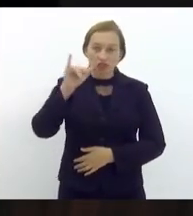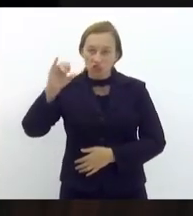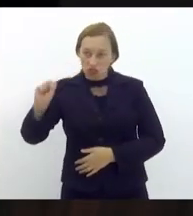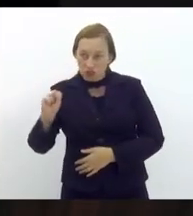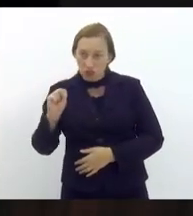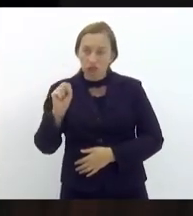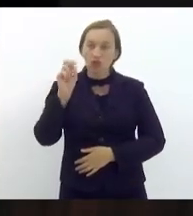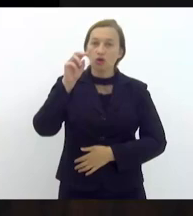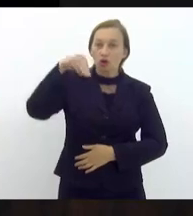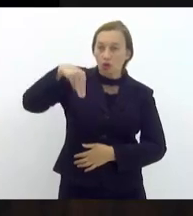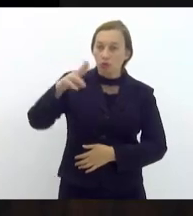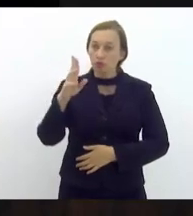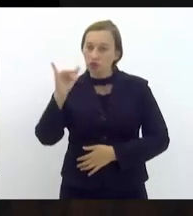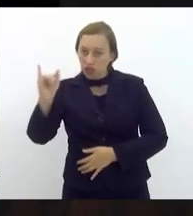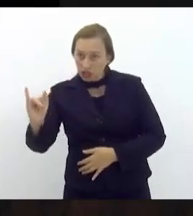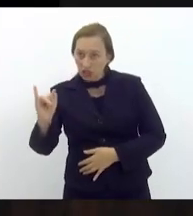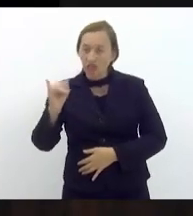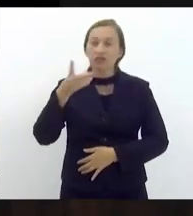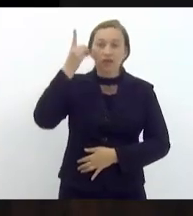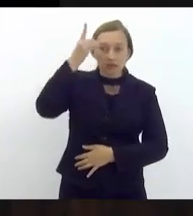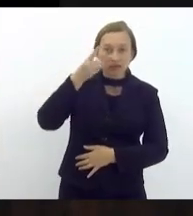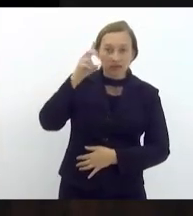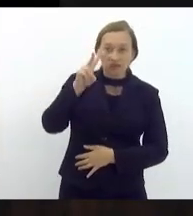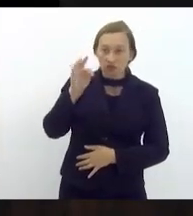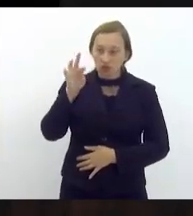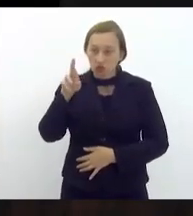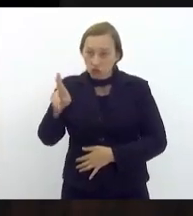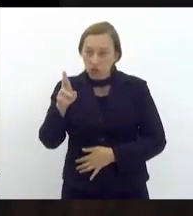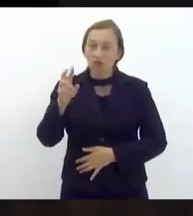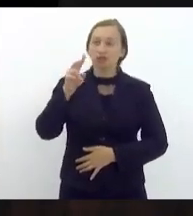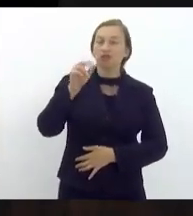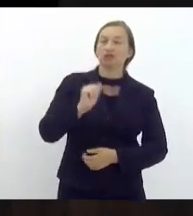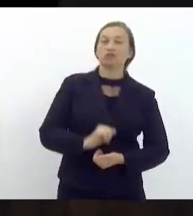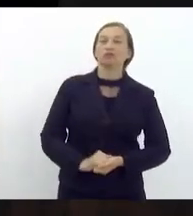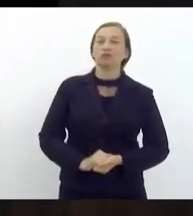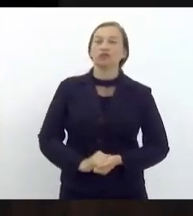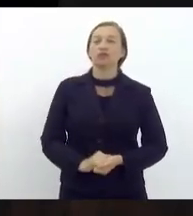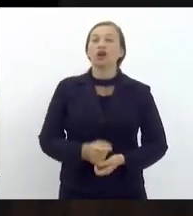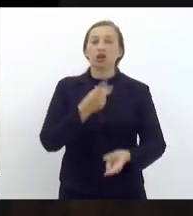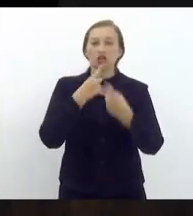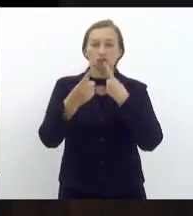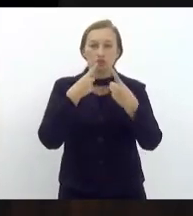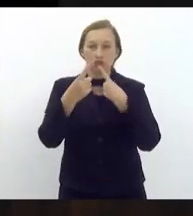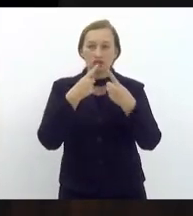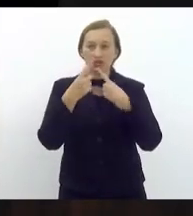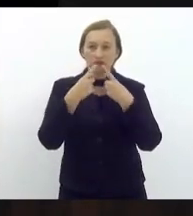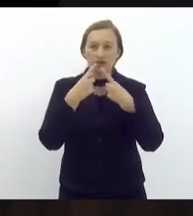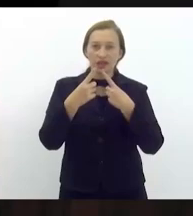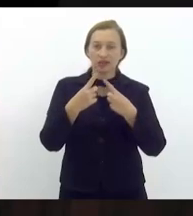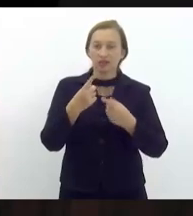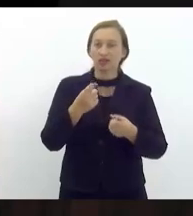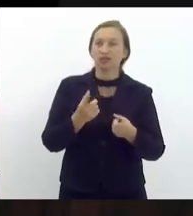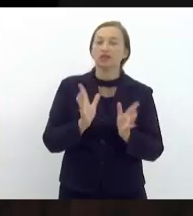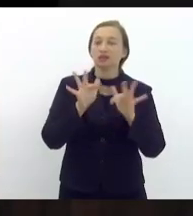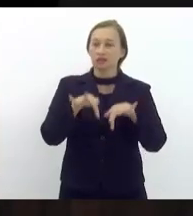cozzolino Muniz Neto Deputado Victor Júnior e Vinícius cozzolino em discussão